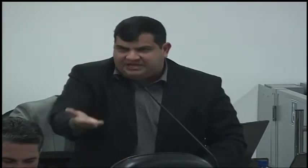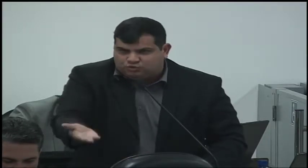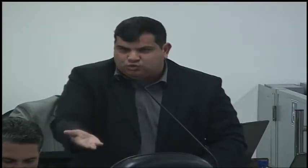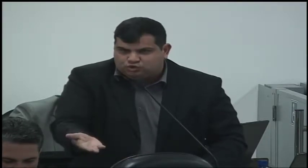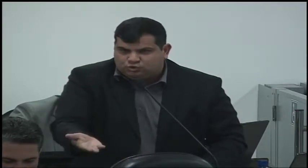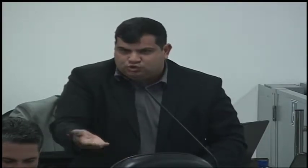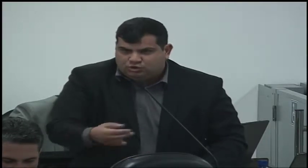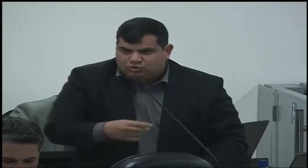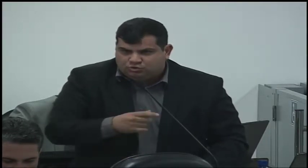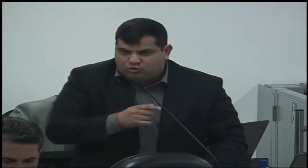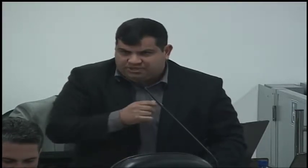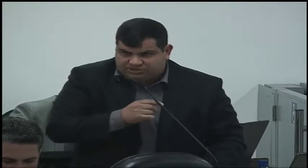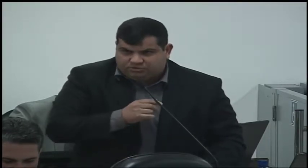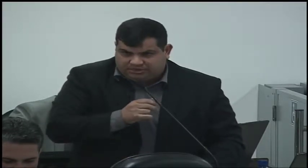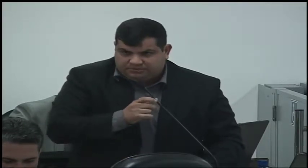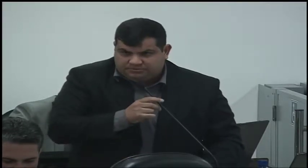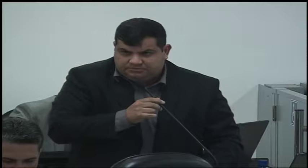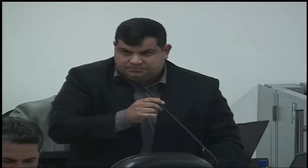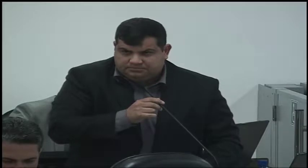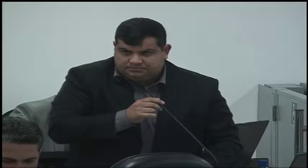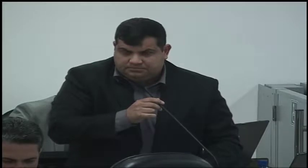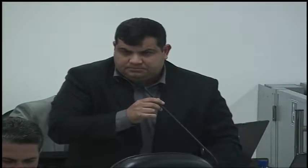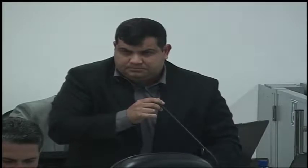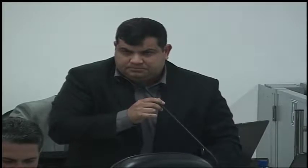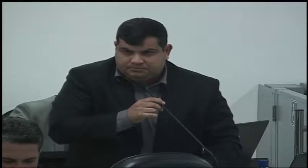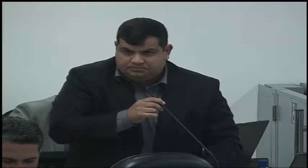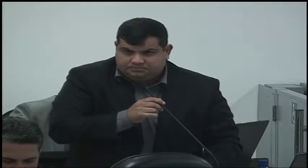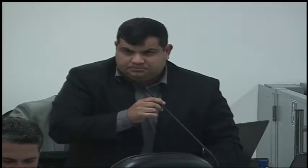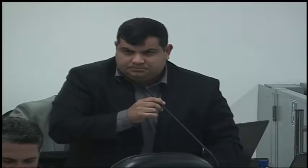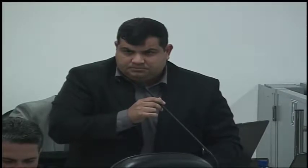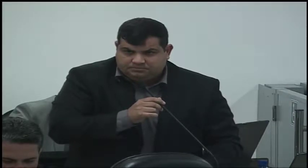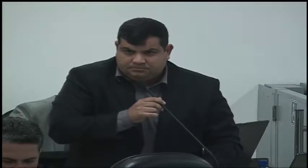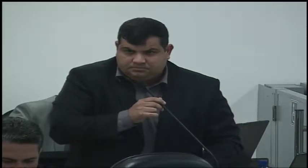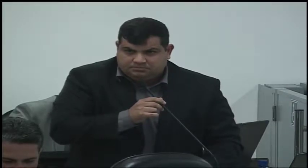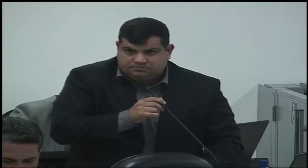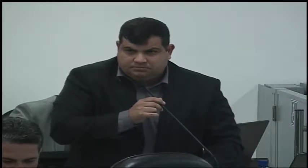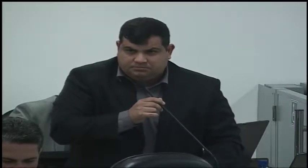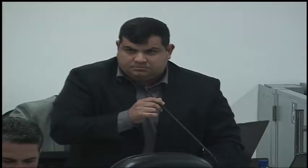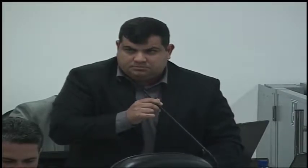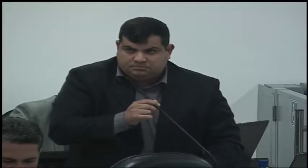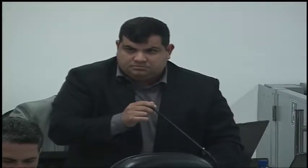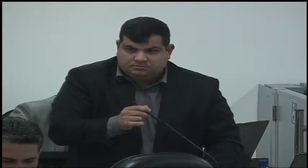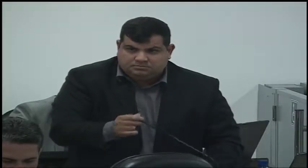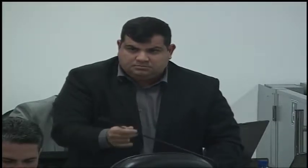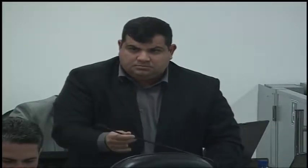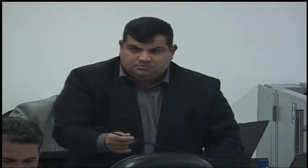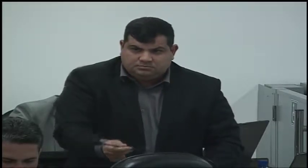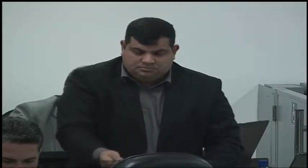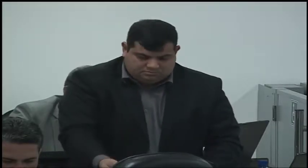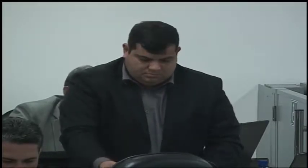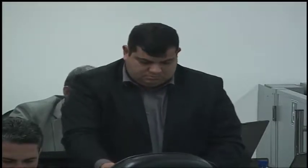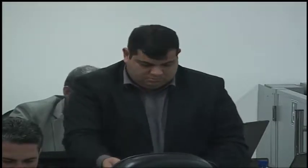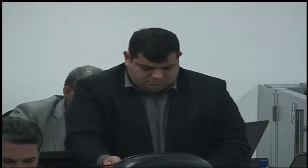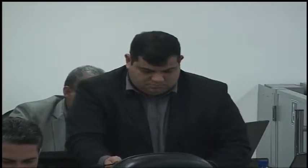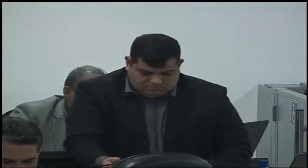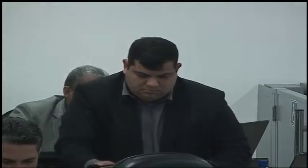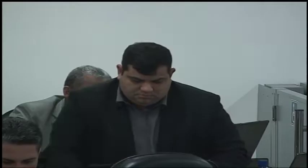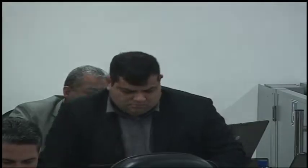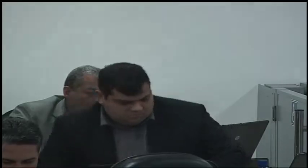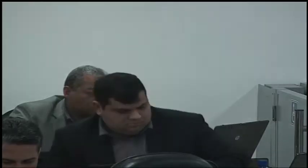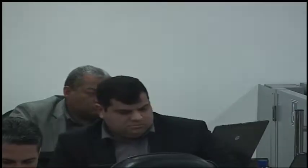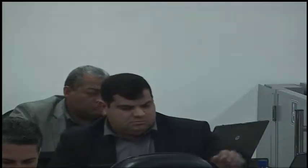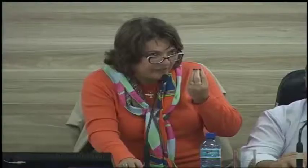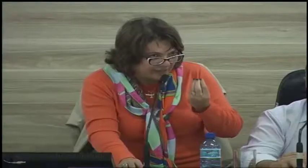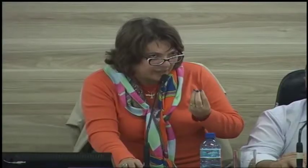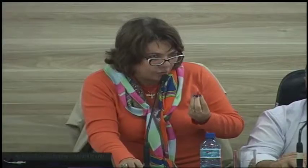vou levar todos os outros documentos que eu tenho. Não, eu entendi, eu sei que não foi comigo, mas assim, como eu falei no começo, não é